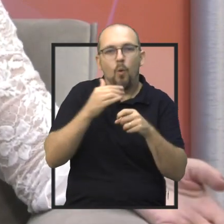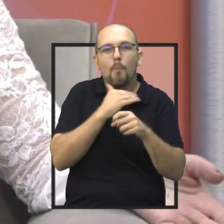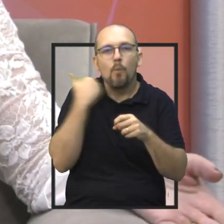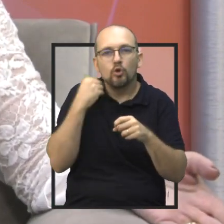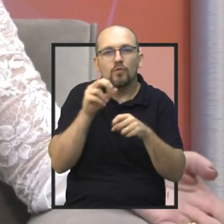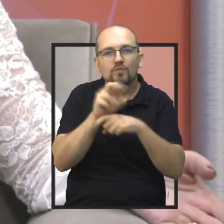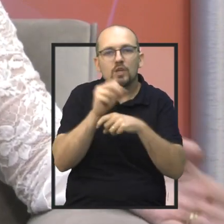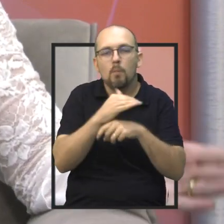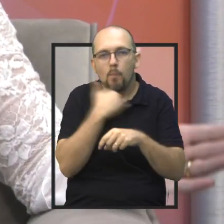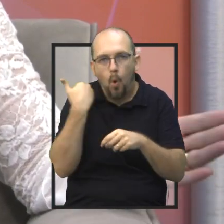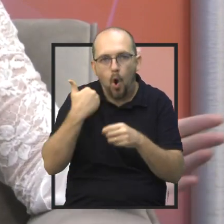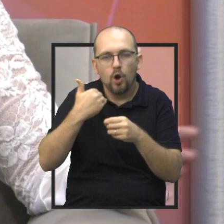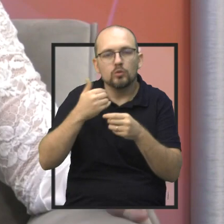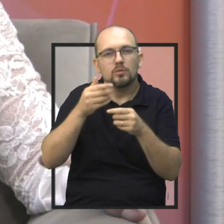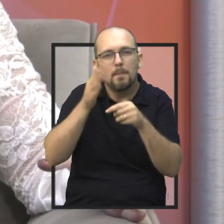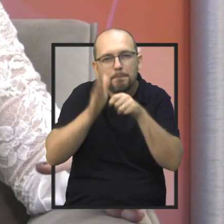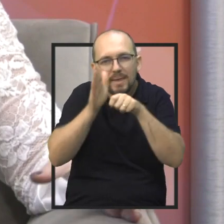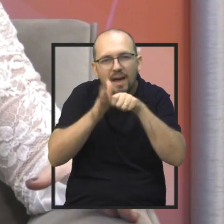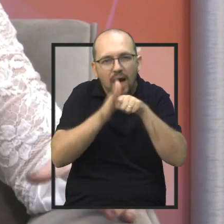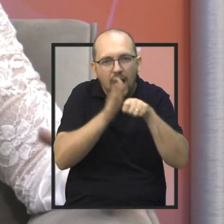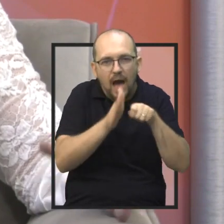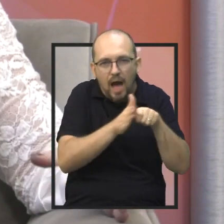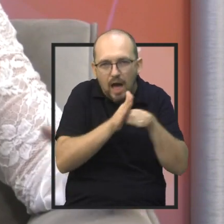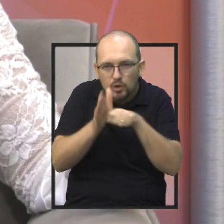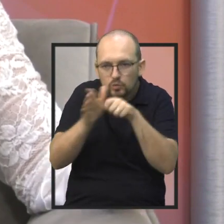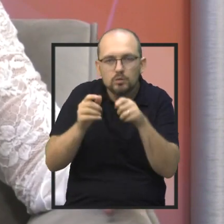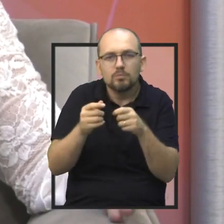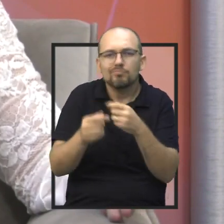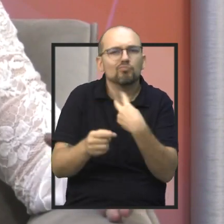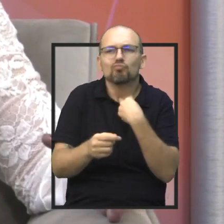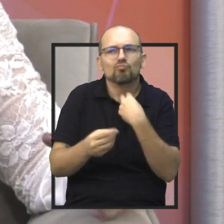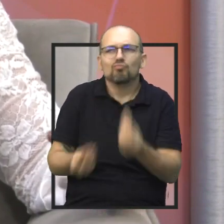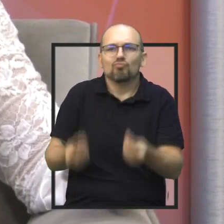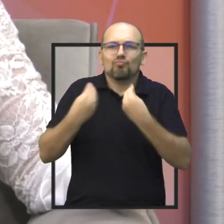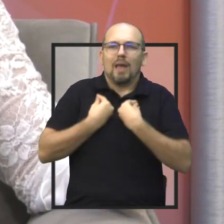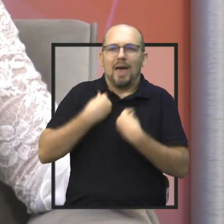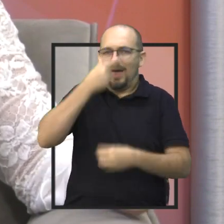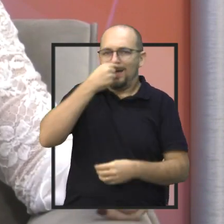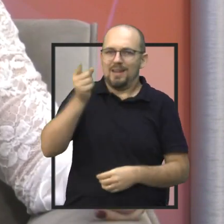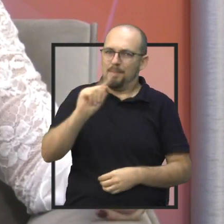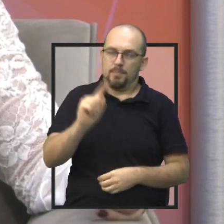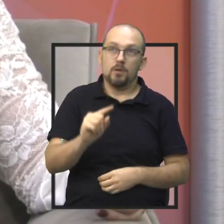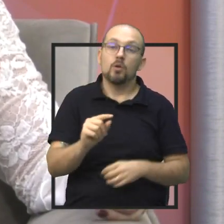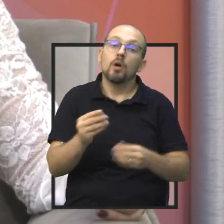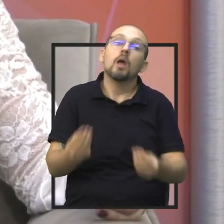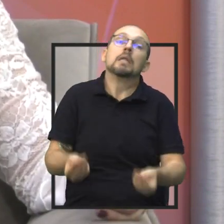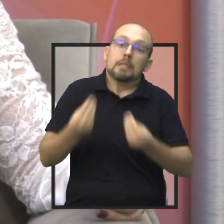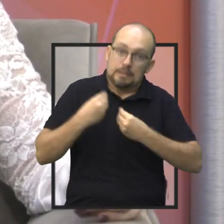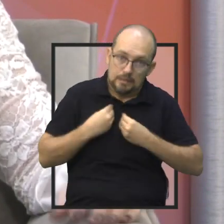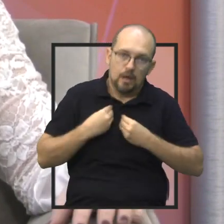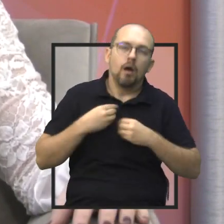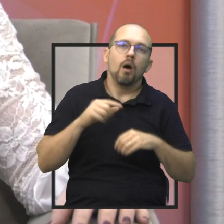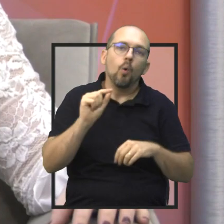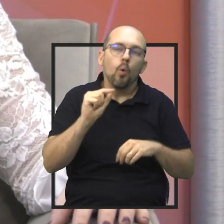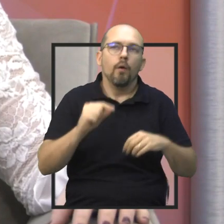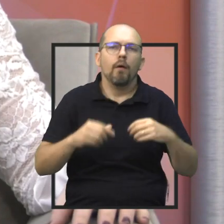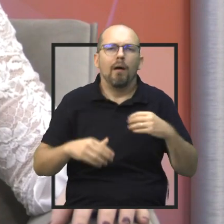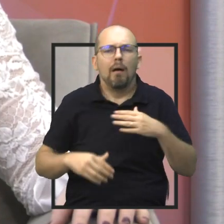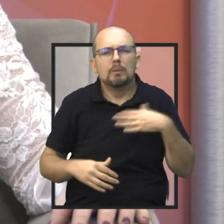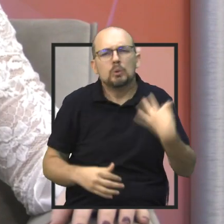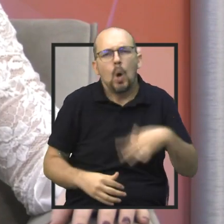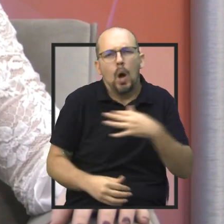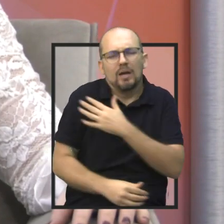gripe em ninguém, né? Então, claro, efeitos colaterais, dor no corpo, alguma